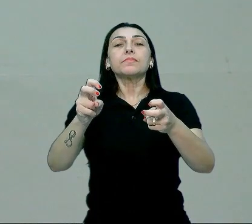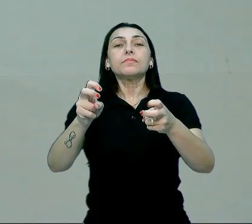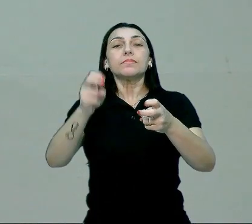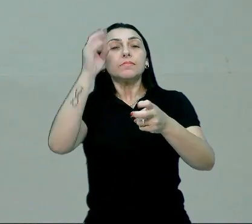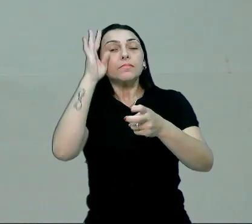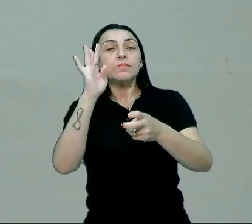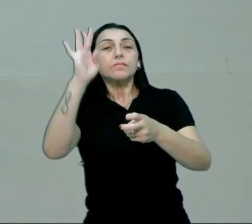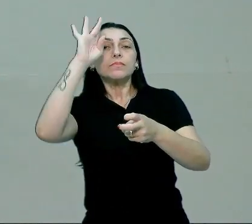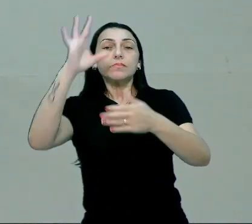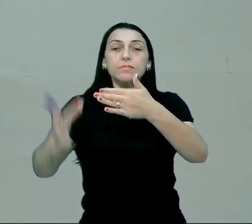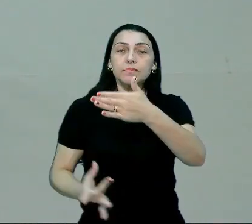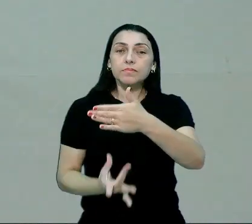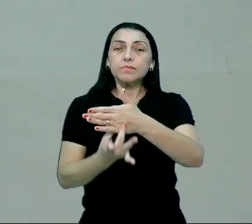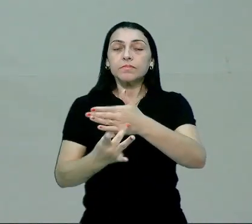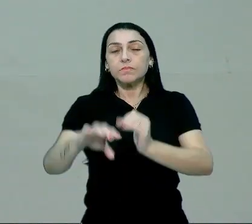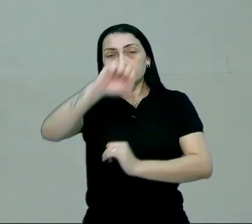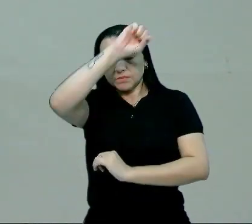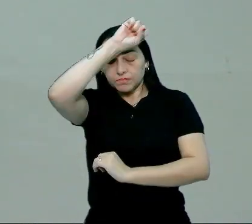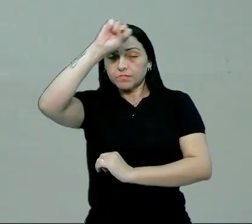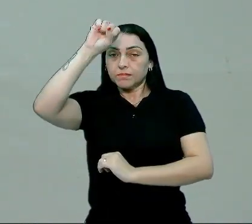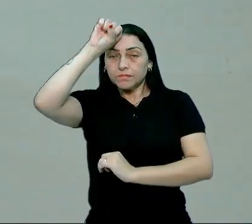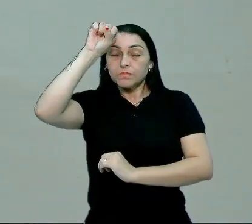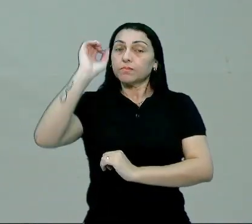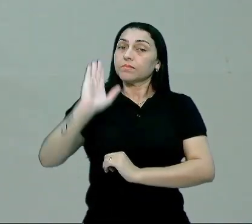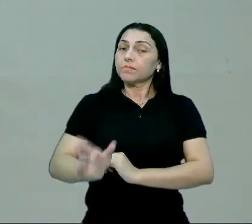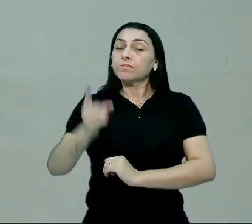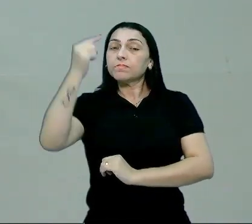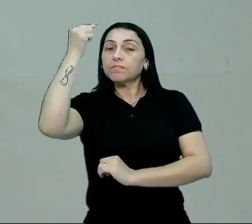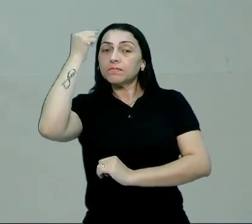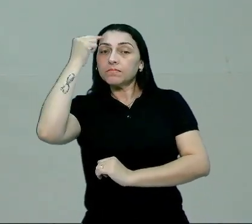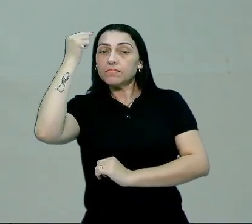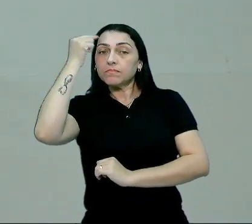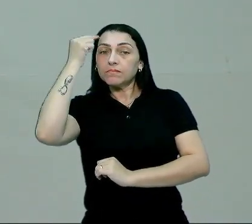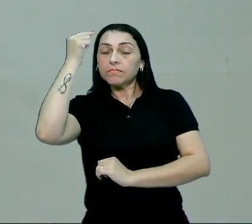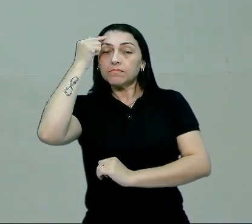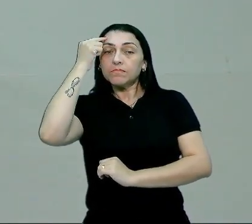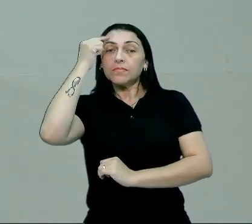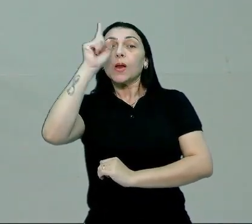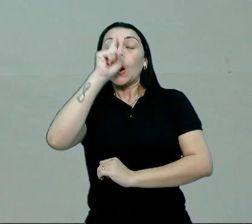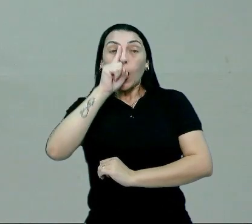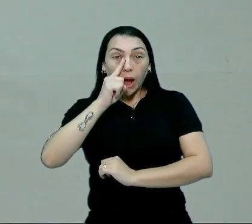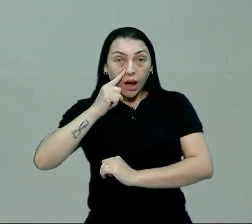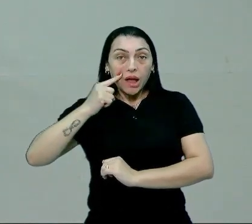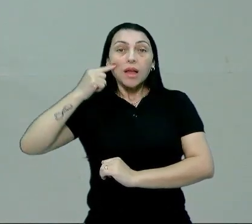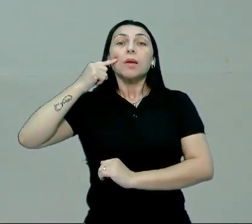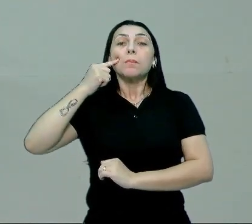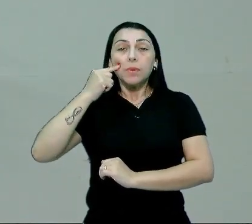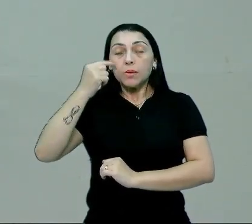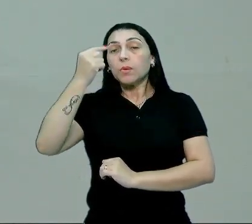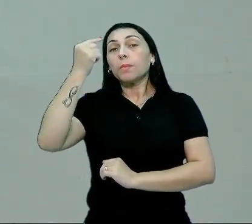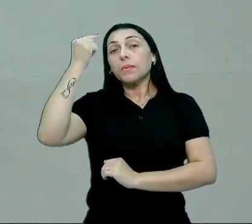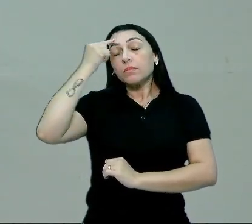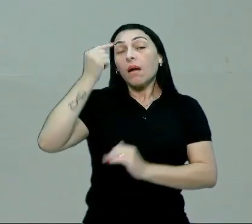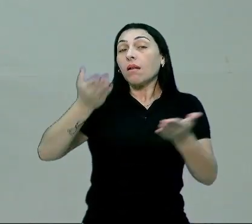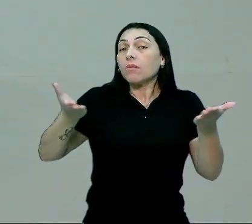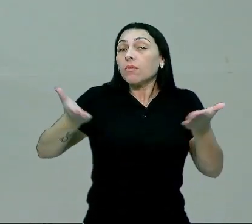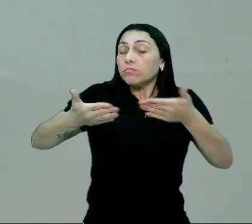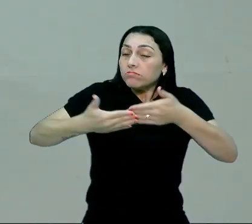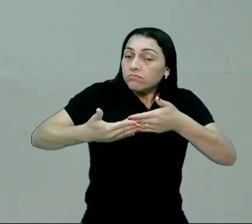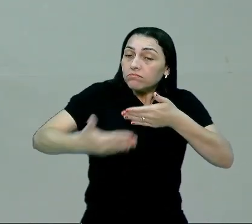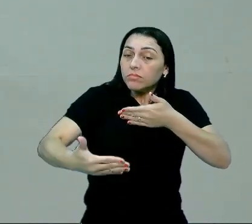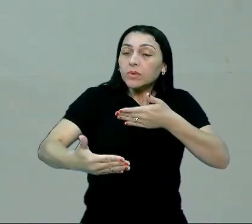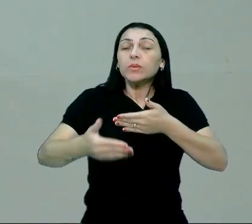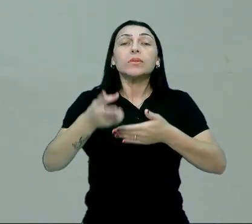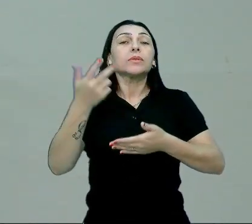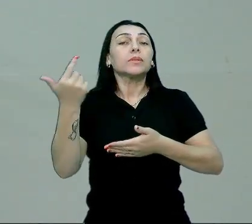em Sociologia, nós já contemplamos o pensamento durkheimiano. Agora nós vamos avançar para